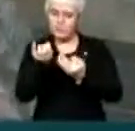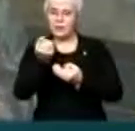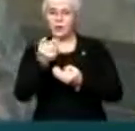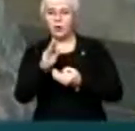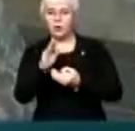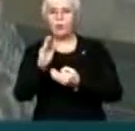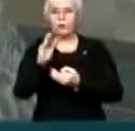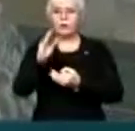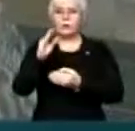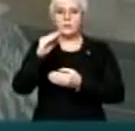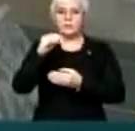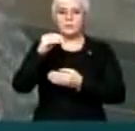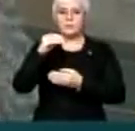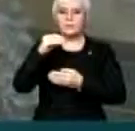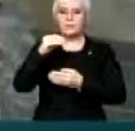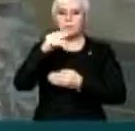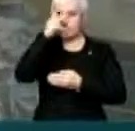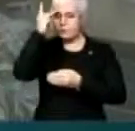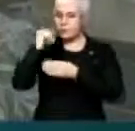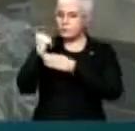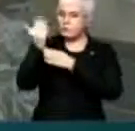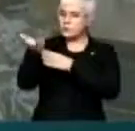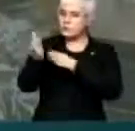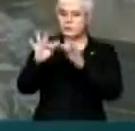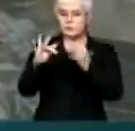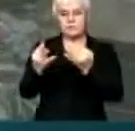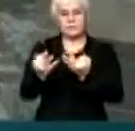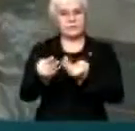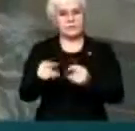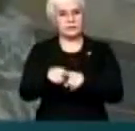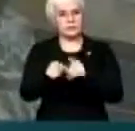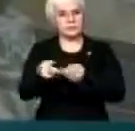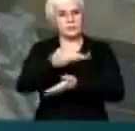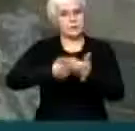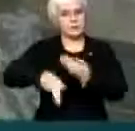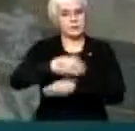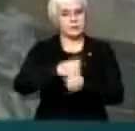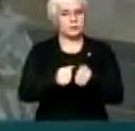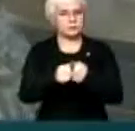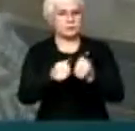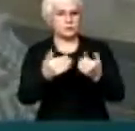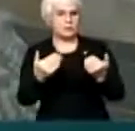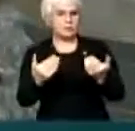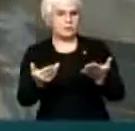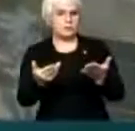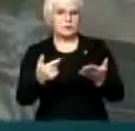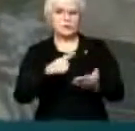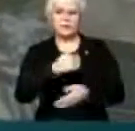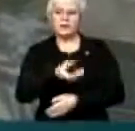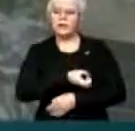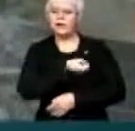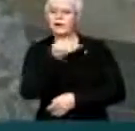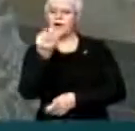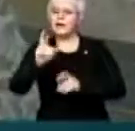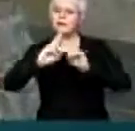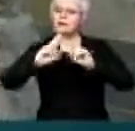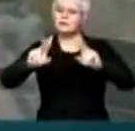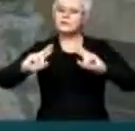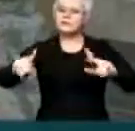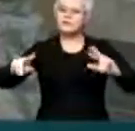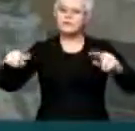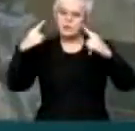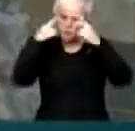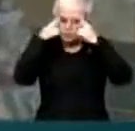família, em relação a pessoas de fora da família, o grupo familiar. Percebe? A meu ver, são vários aspectos de um